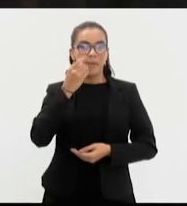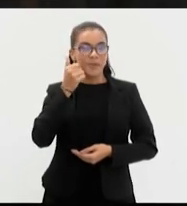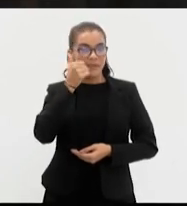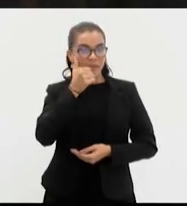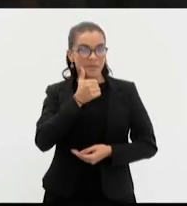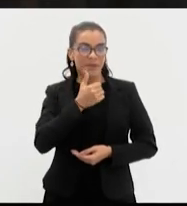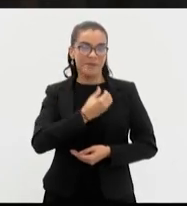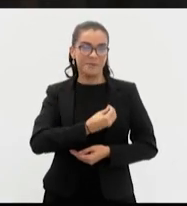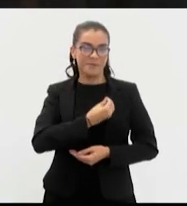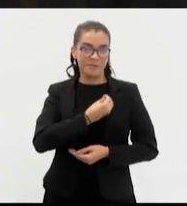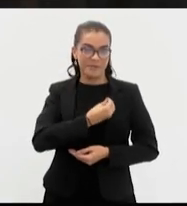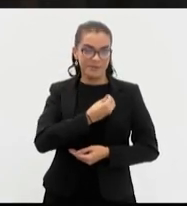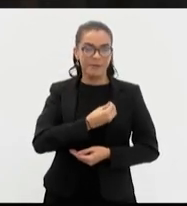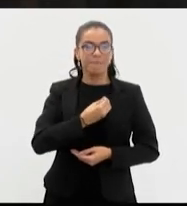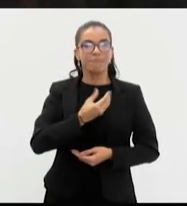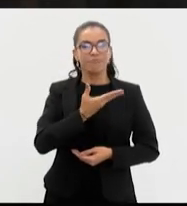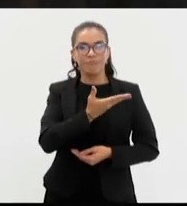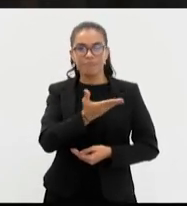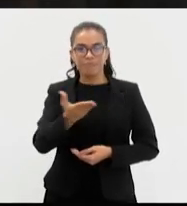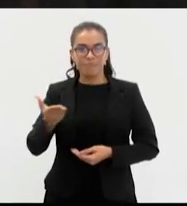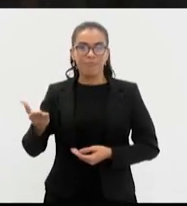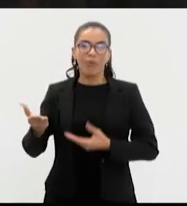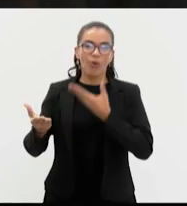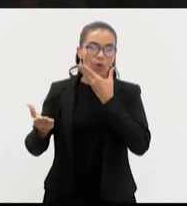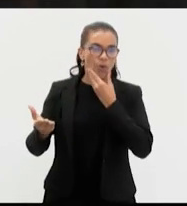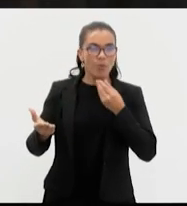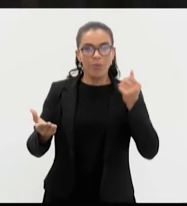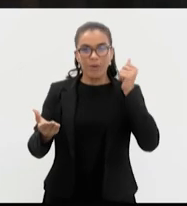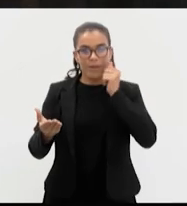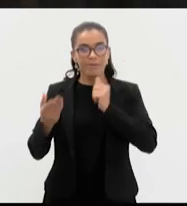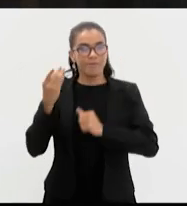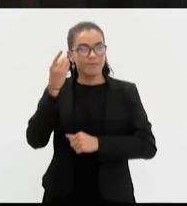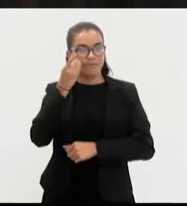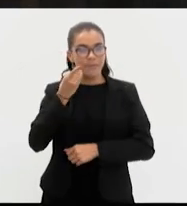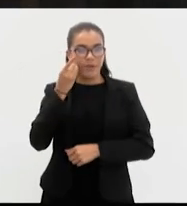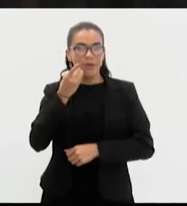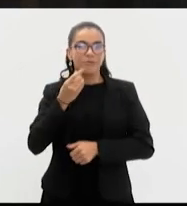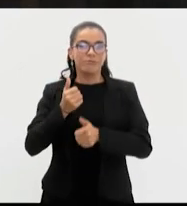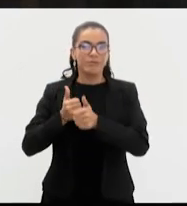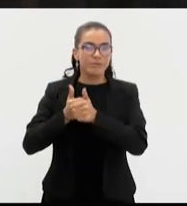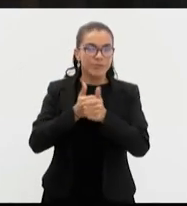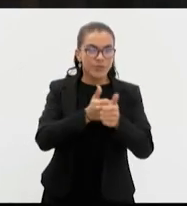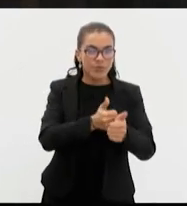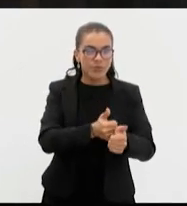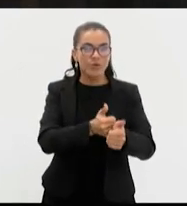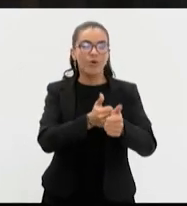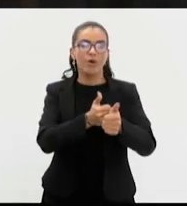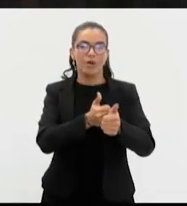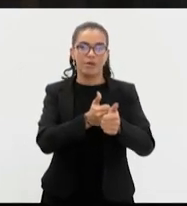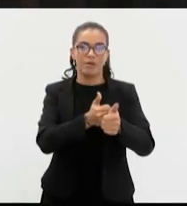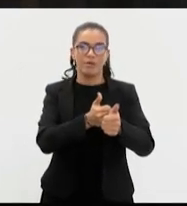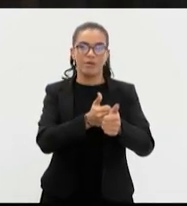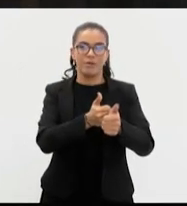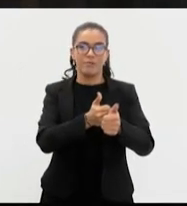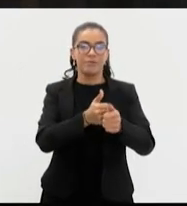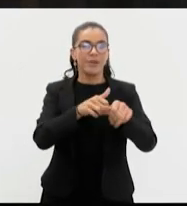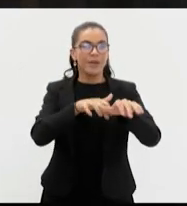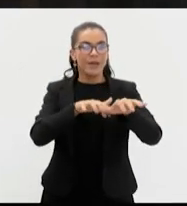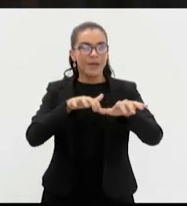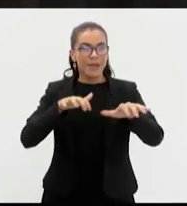plenário senhoras e senhores Deputados que nos acompanham de forma